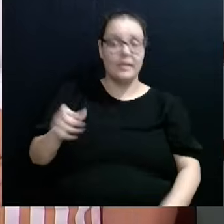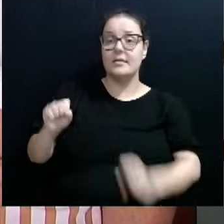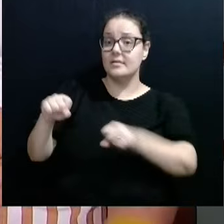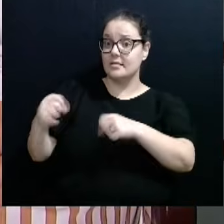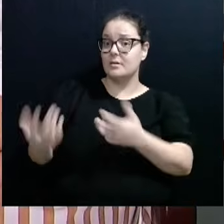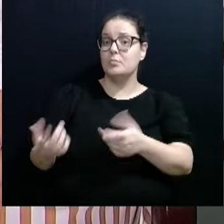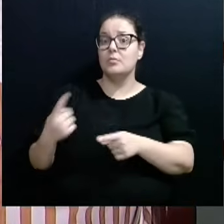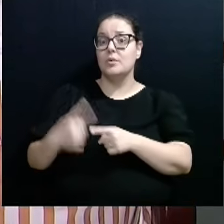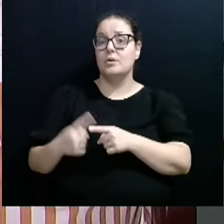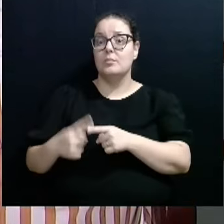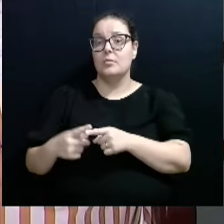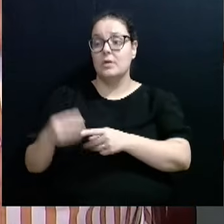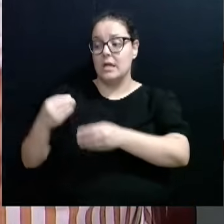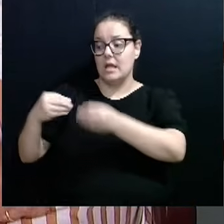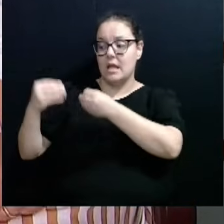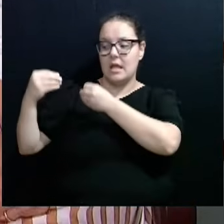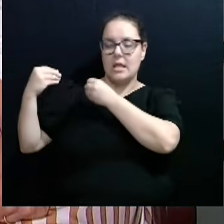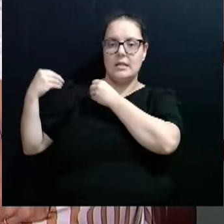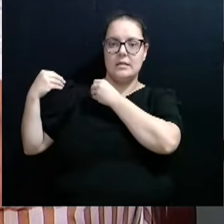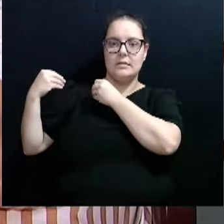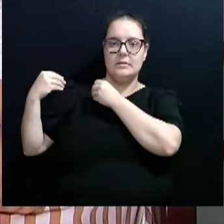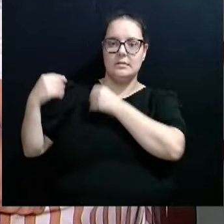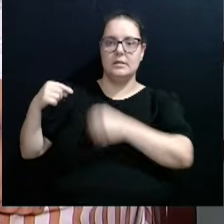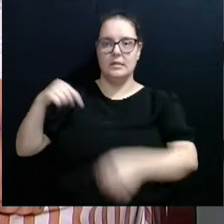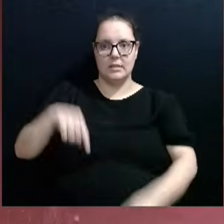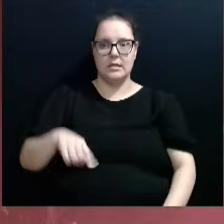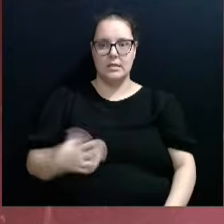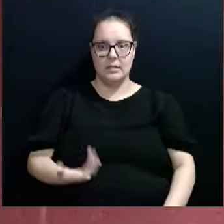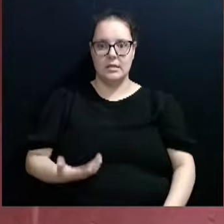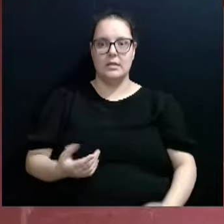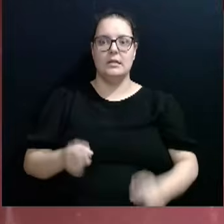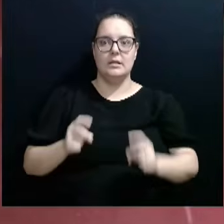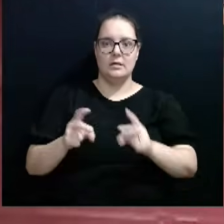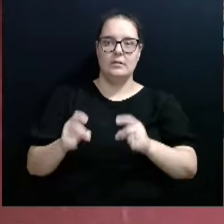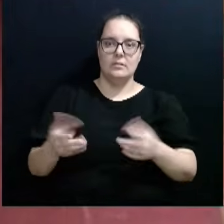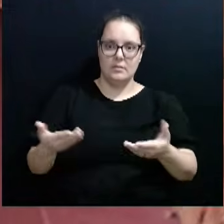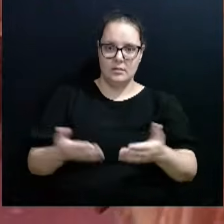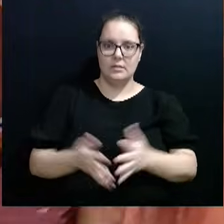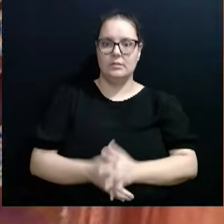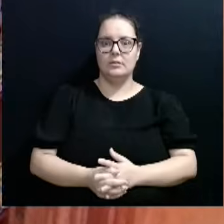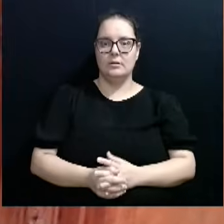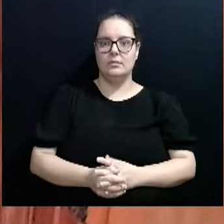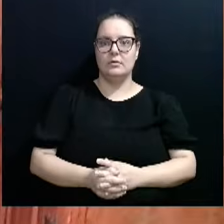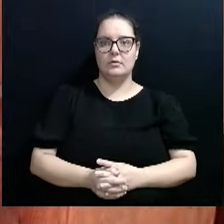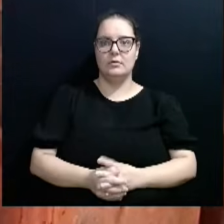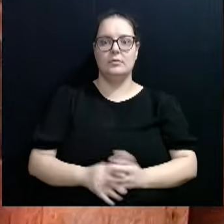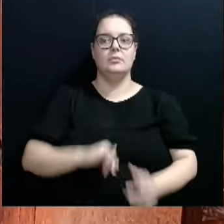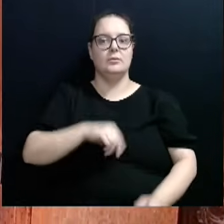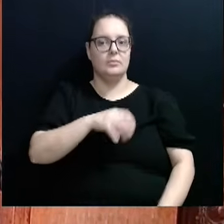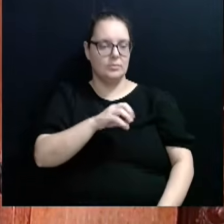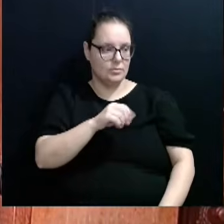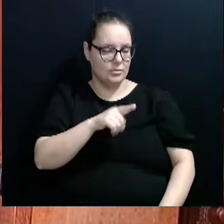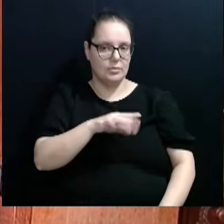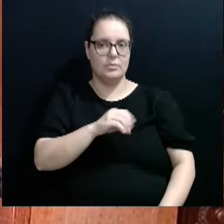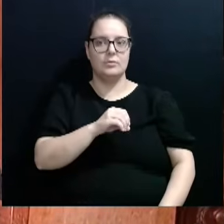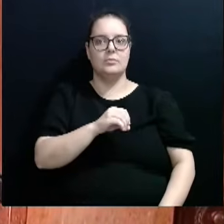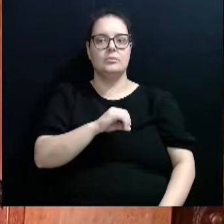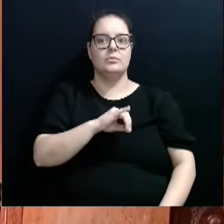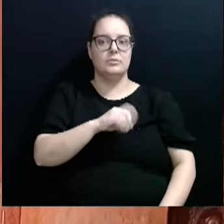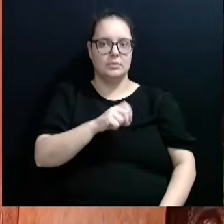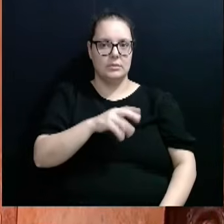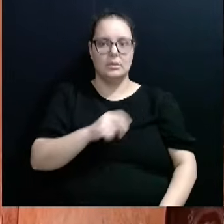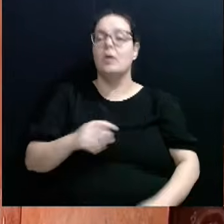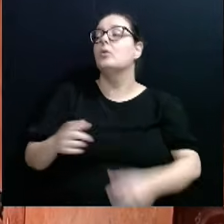herança. Esse que eu acabei de vender agora, que é o jogo de jantar? O japonês. Tá, o japonês. Esse que eu acabei de vender é uma